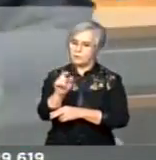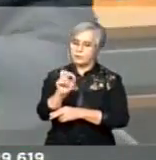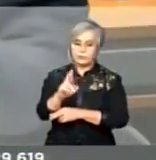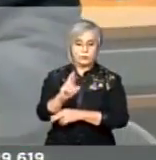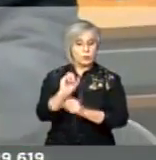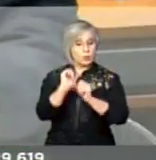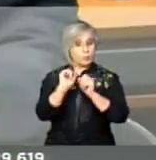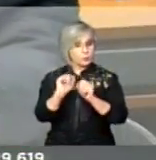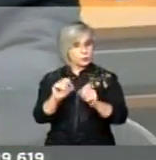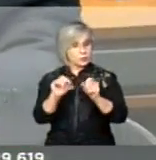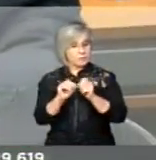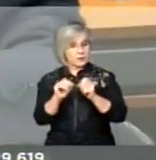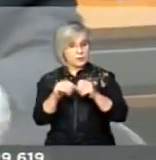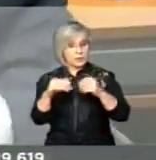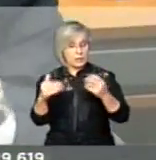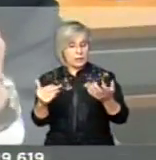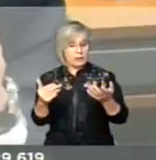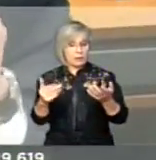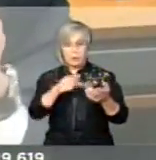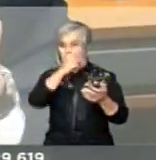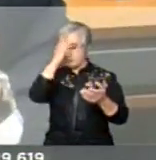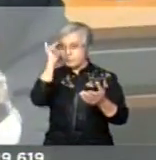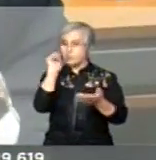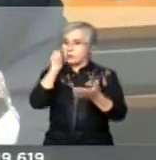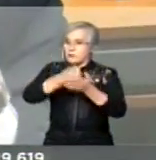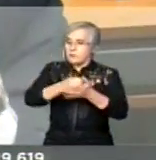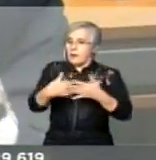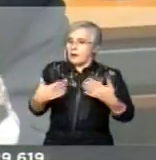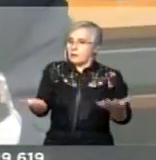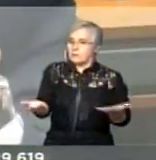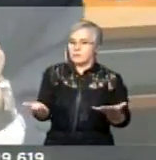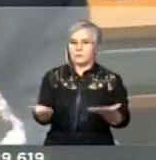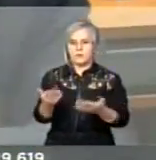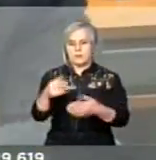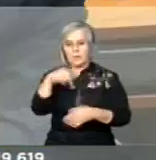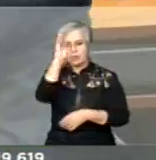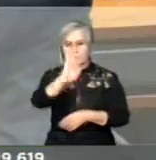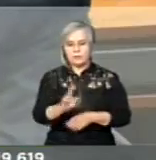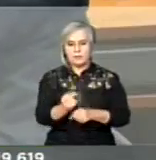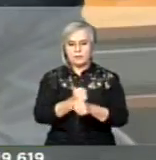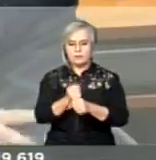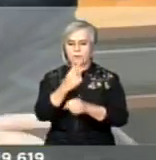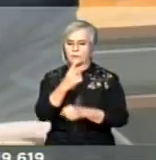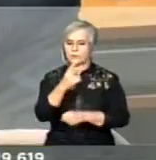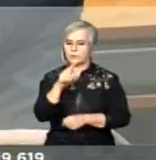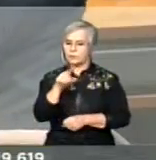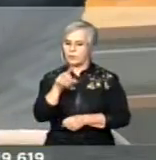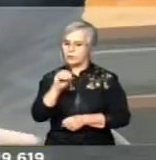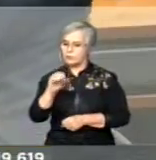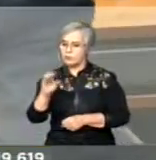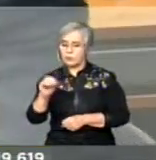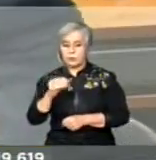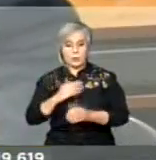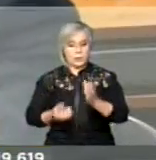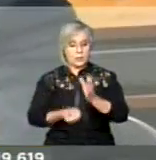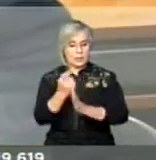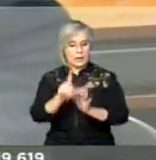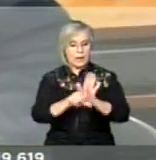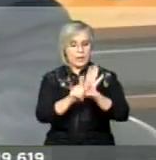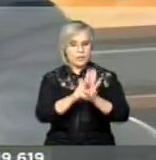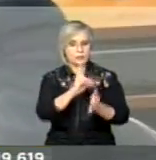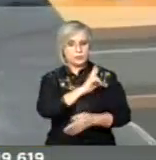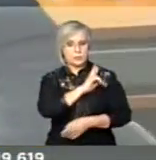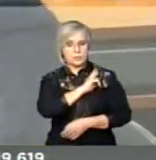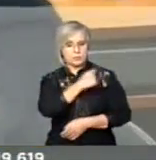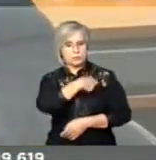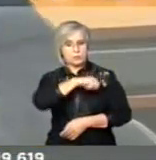E as pessoas que pagassem a conta. No Brasil, nos anos 2000, se estabelece a lei de responsabilidade fiscal, que passa a ser